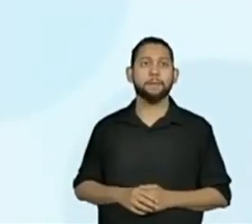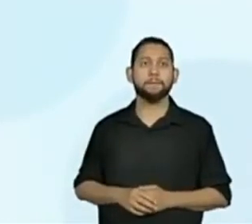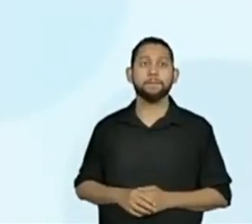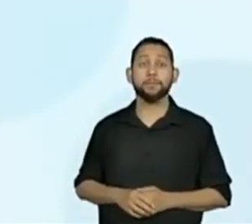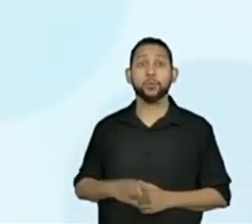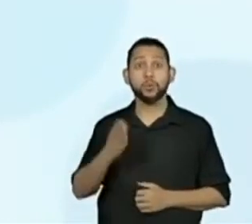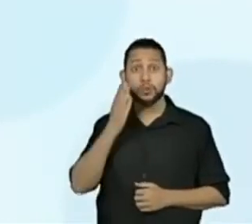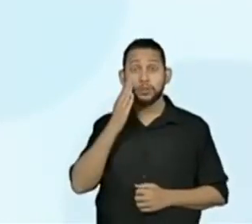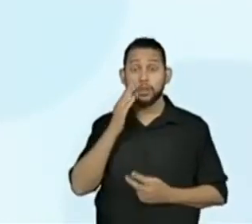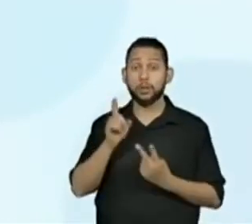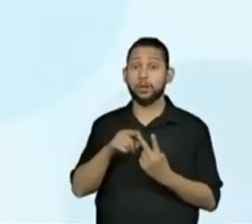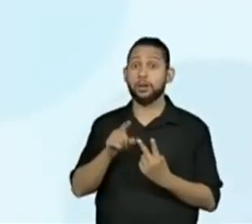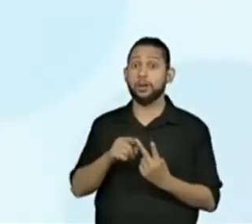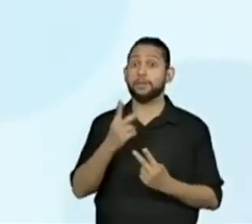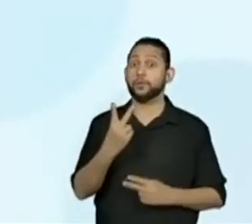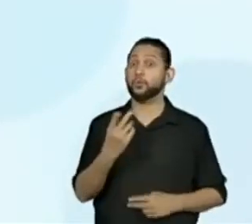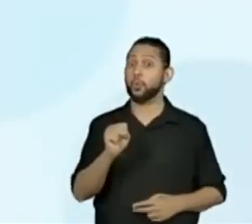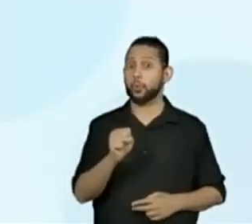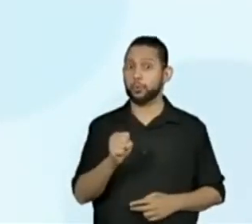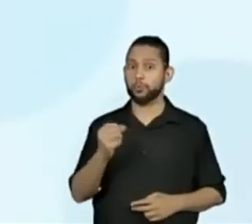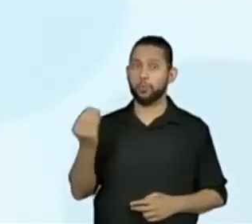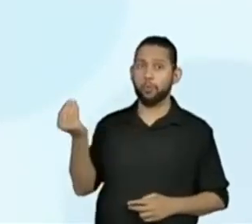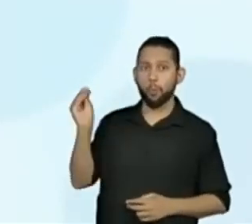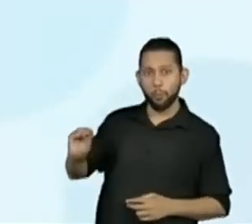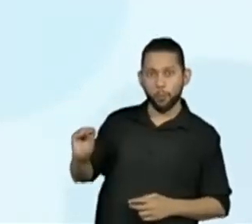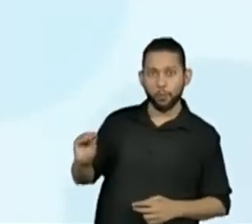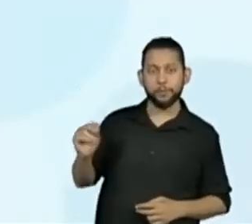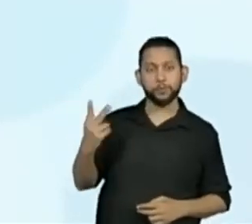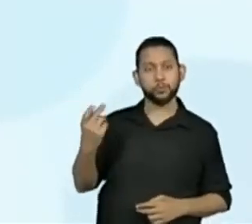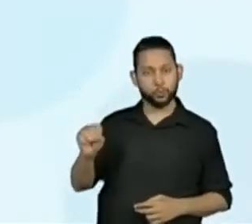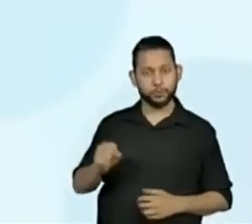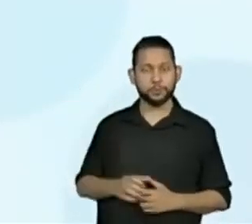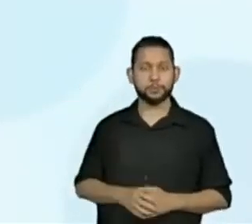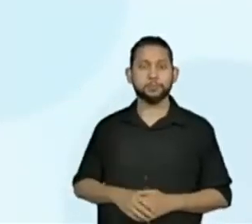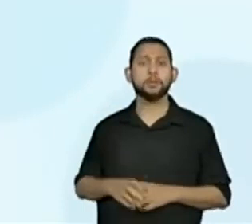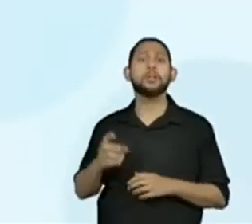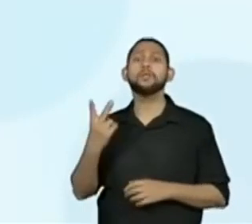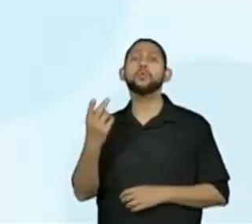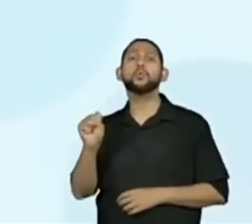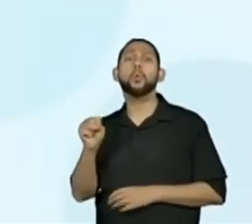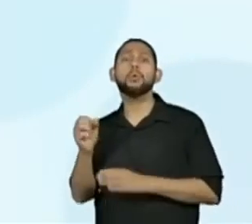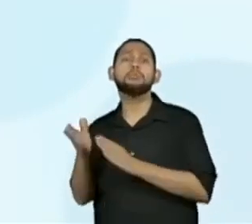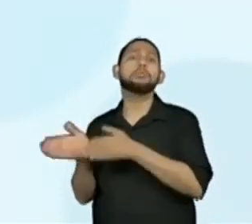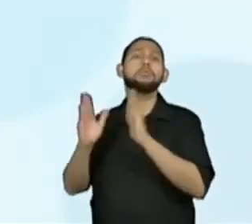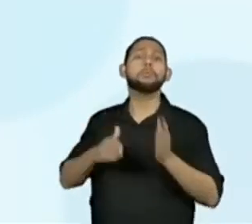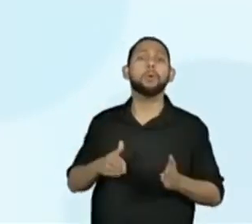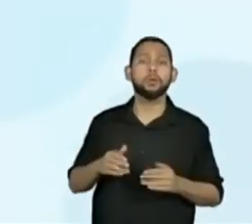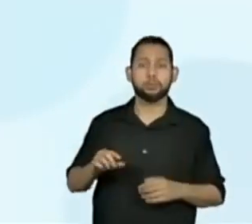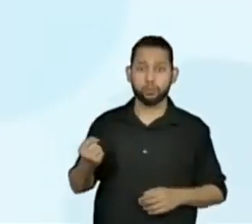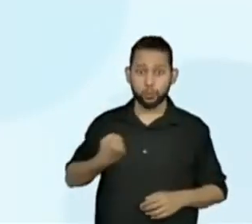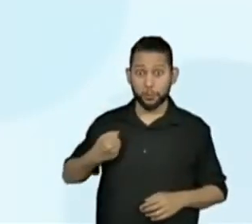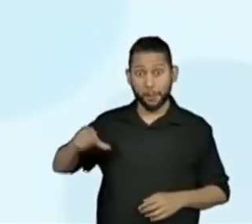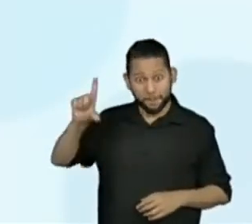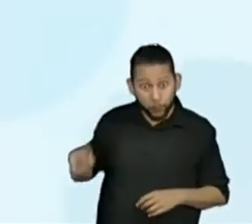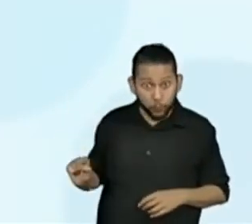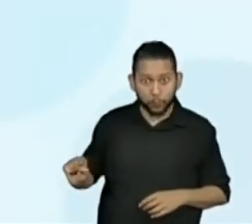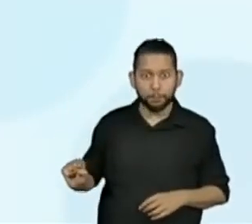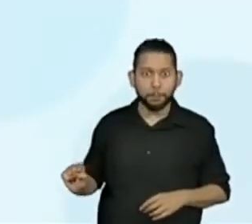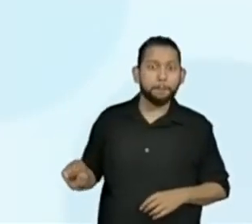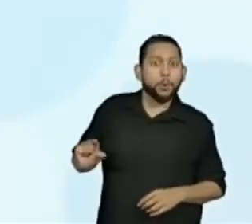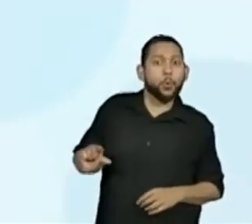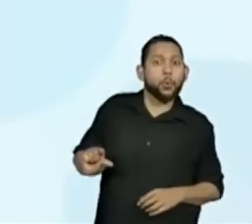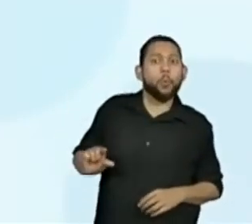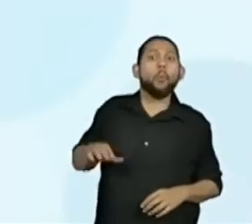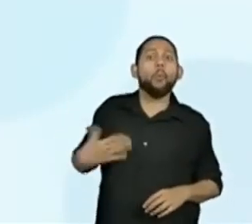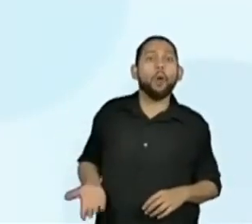que o primeiro número é 28. Próximo número, qual será o número maior que 28? Bom, nós já